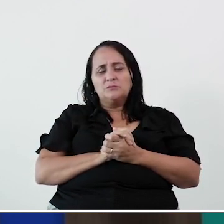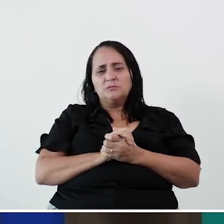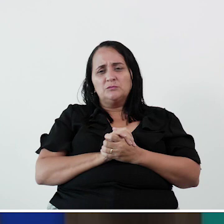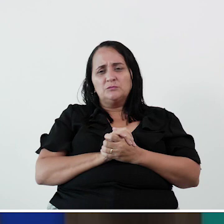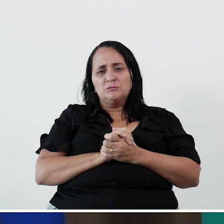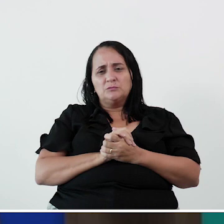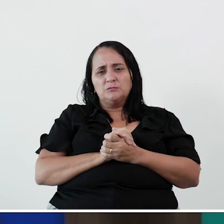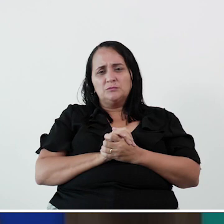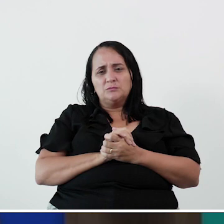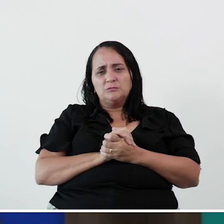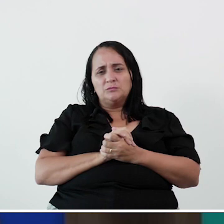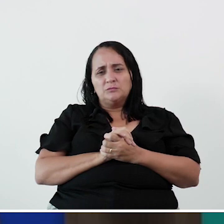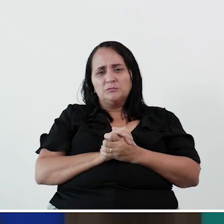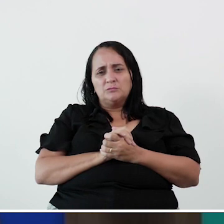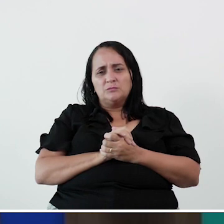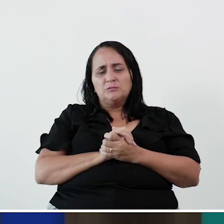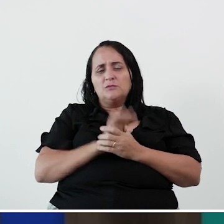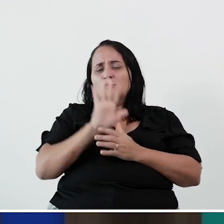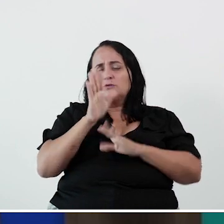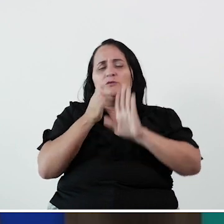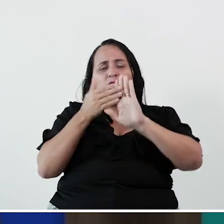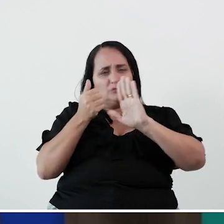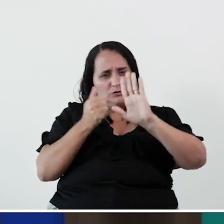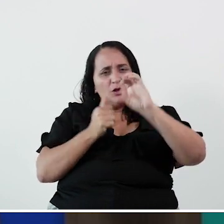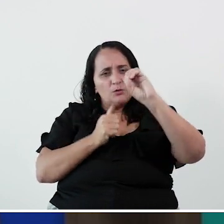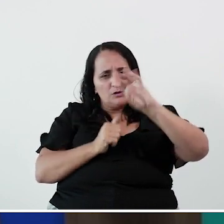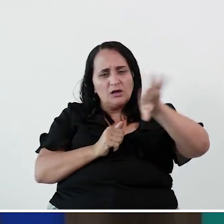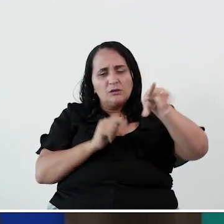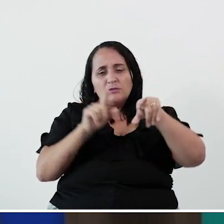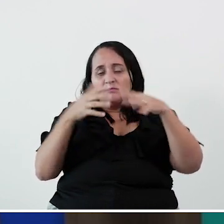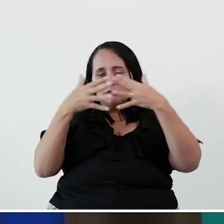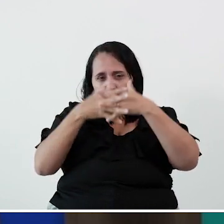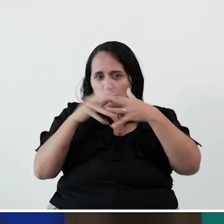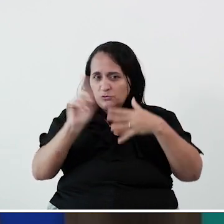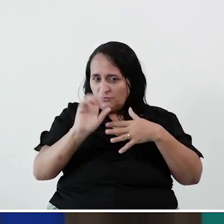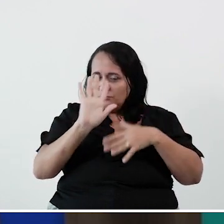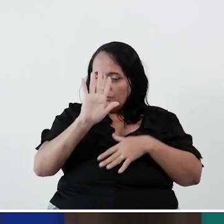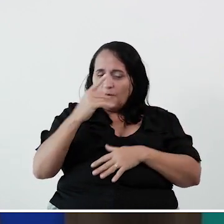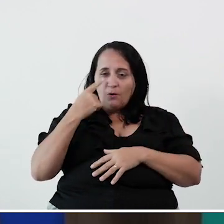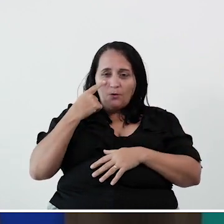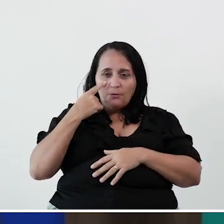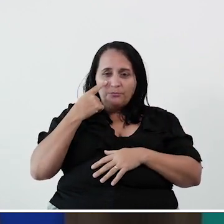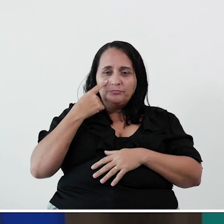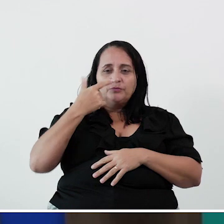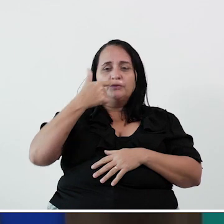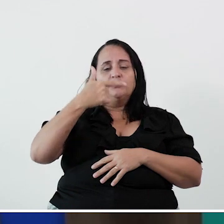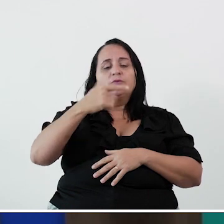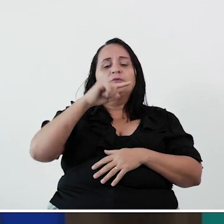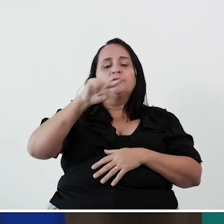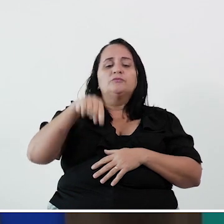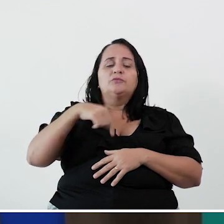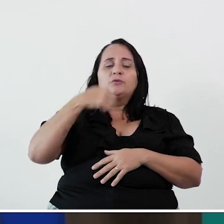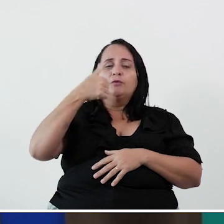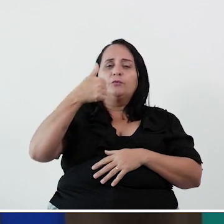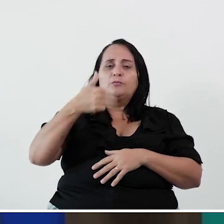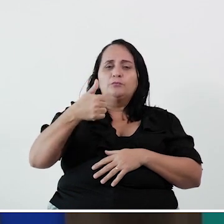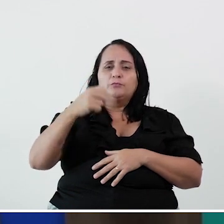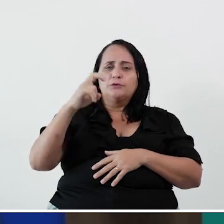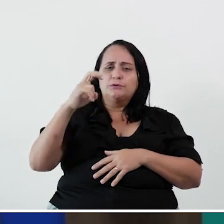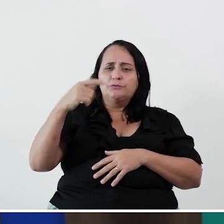confusão, para você não se confundir, você que está do outro lado da telinha. Eu podia representá-la como